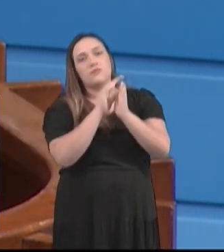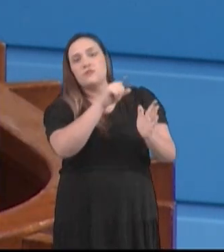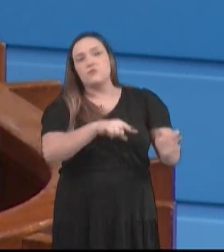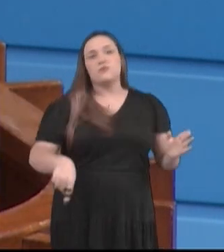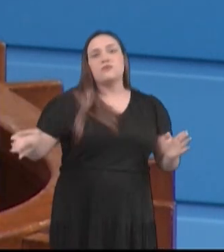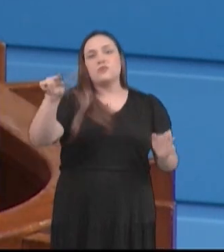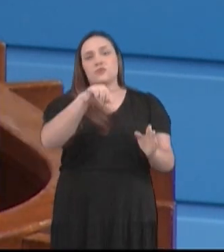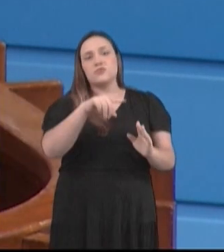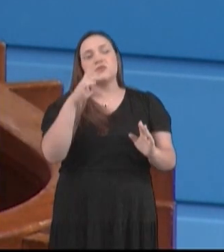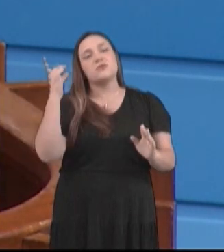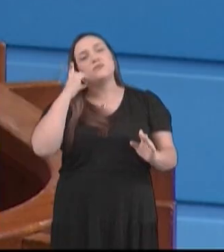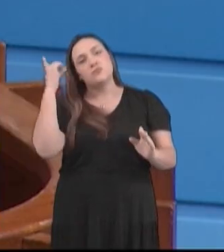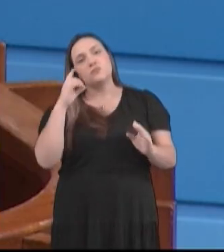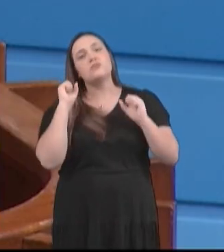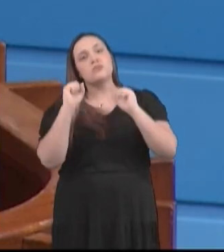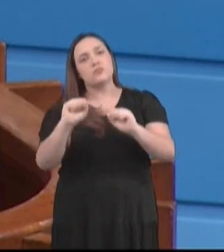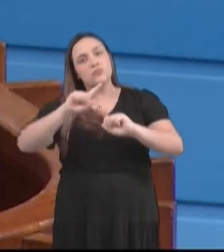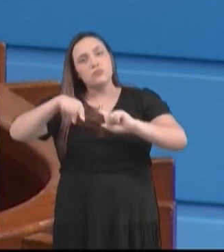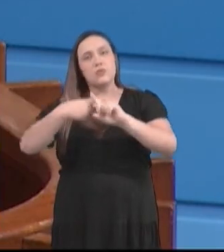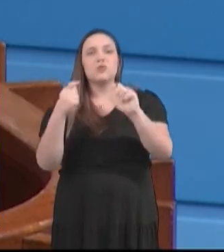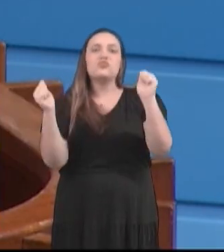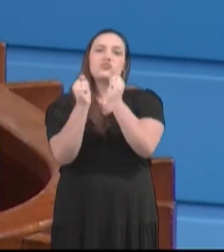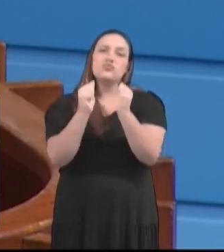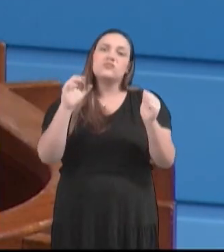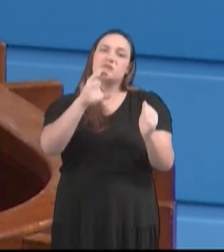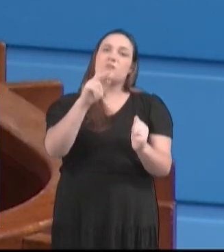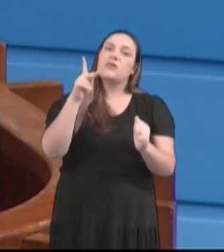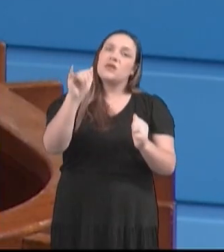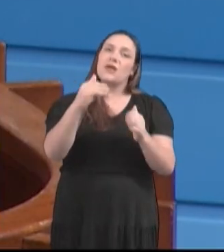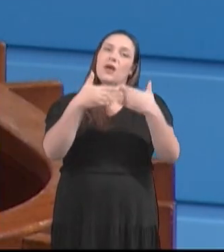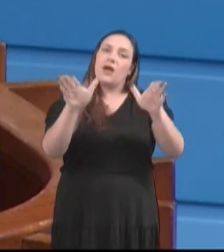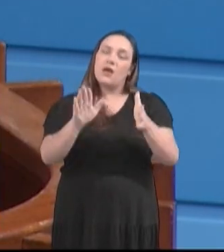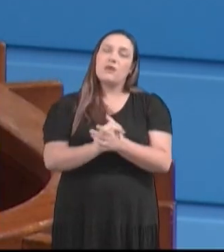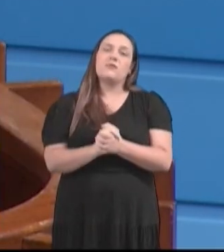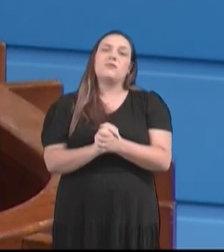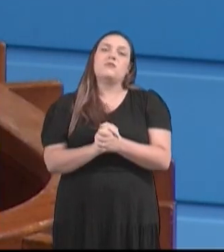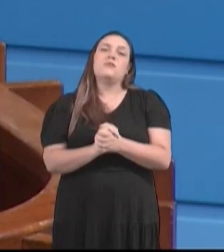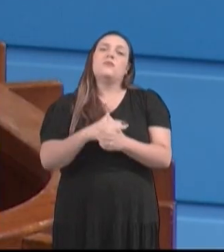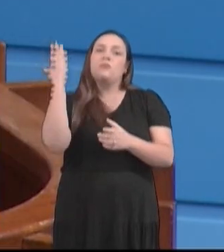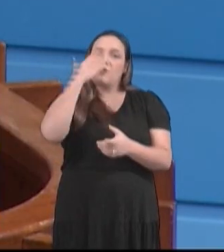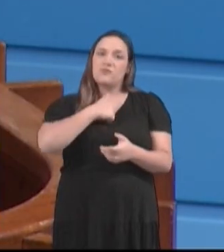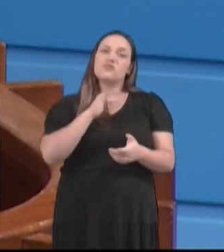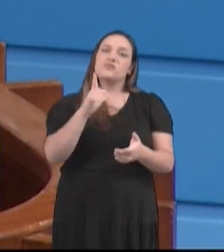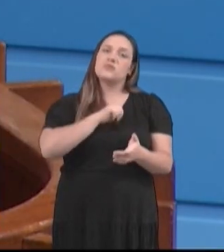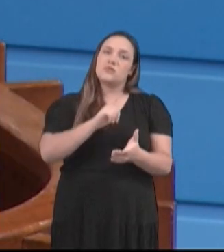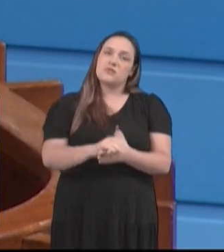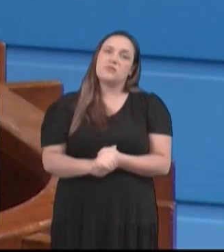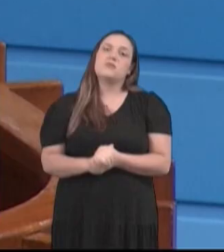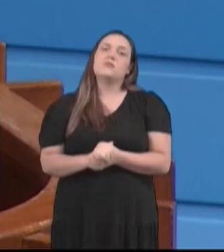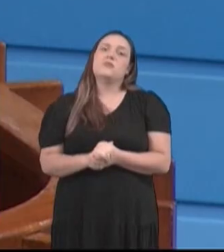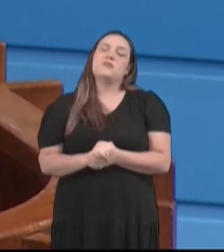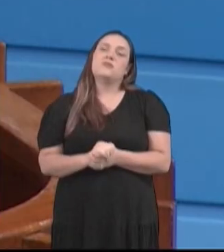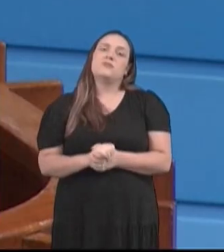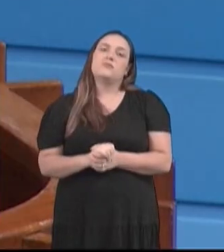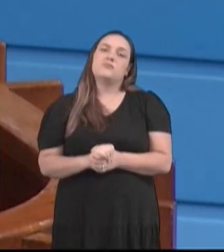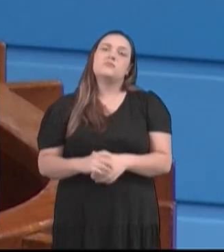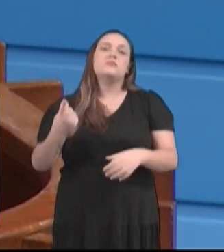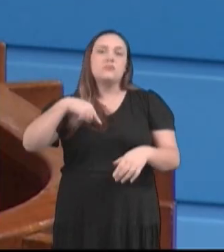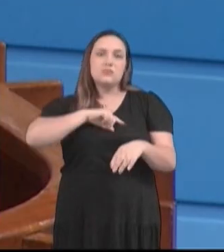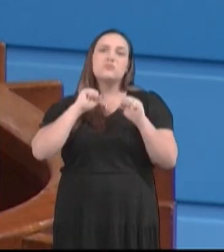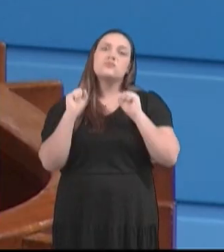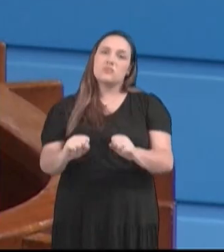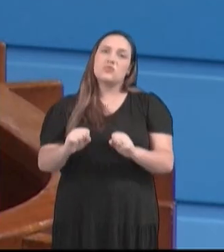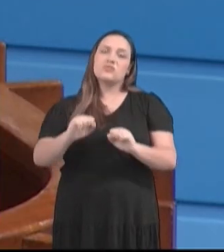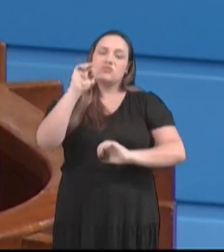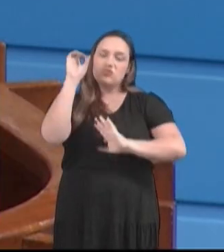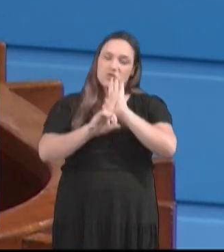vocês, parlamentares, possam se somar comigo na CPI, com essas provas que eu já tenho, a gente possa